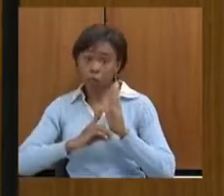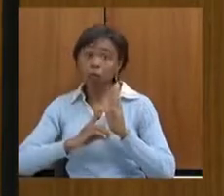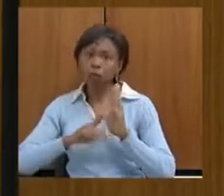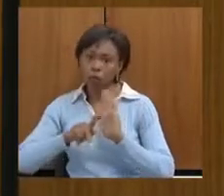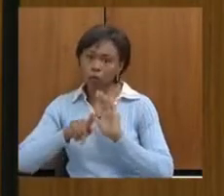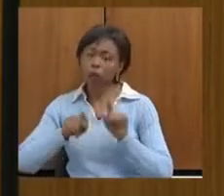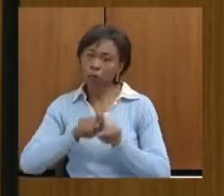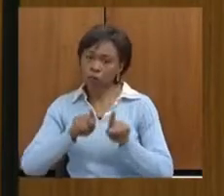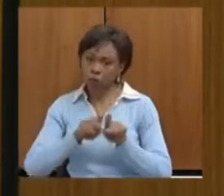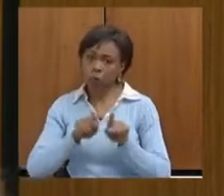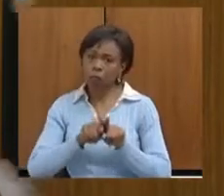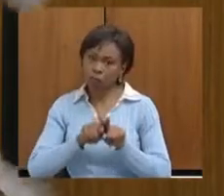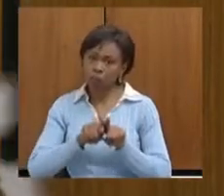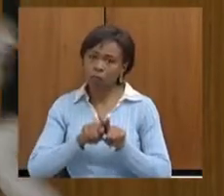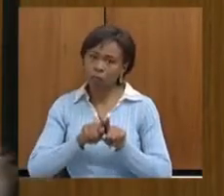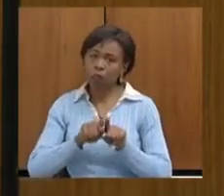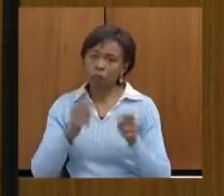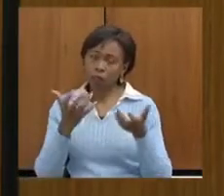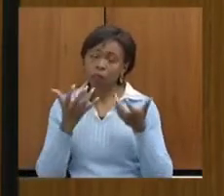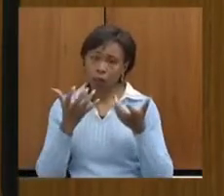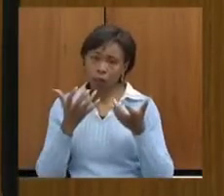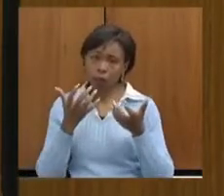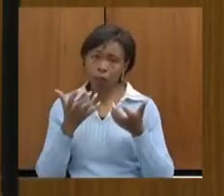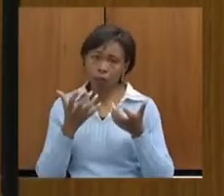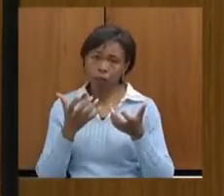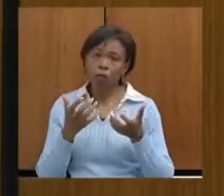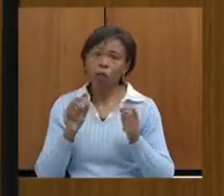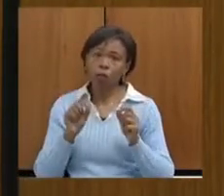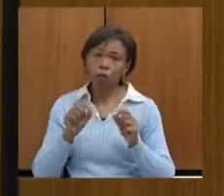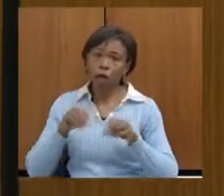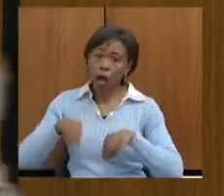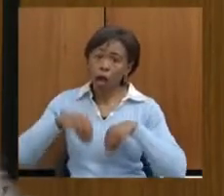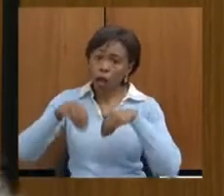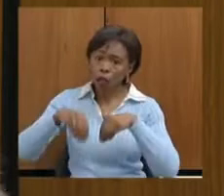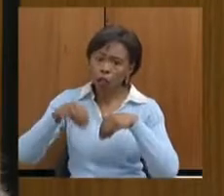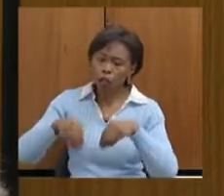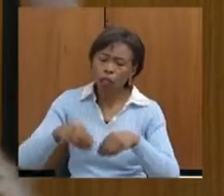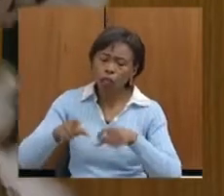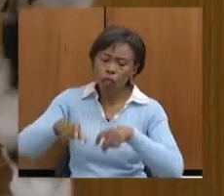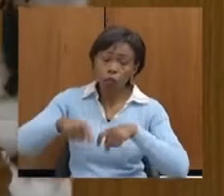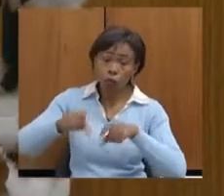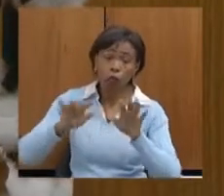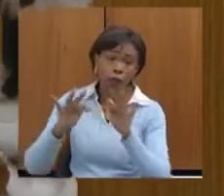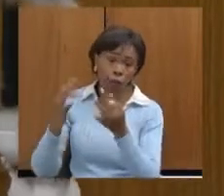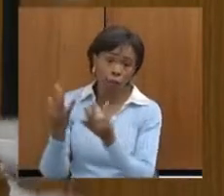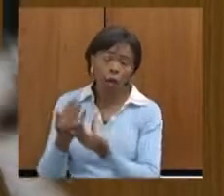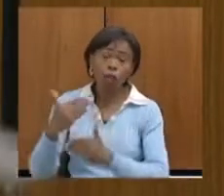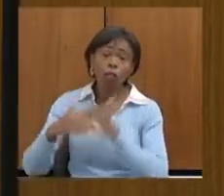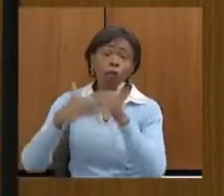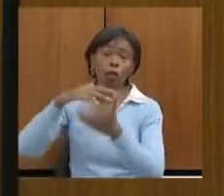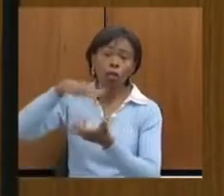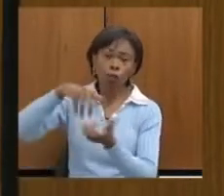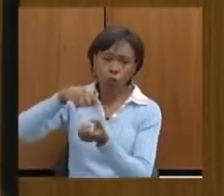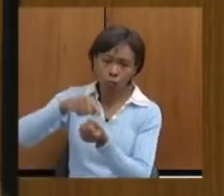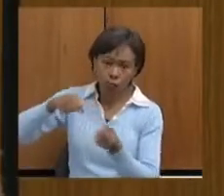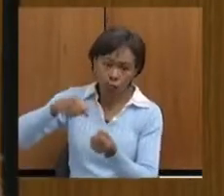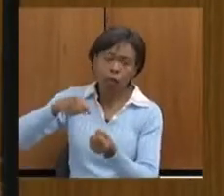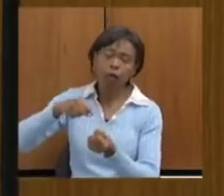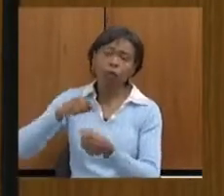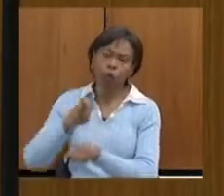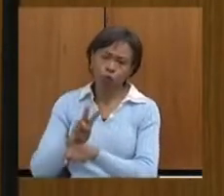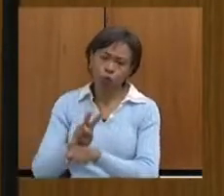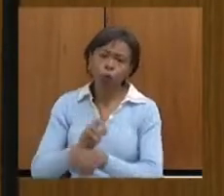né É nós também se querem ter uma grande agroecologia sua mão na agricultura familiar no desenvolvimento sustentável né